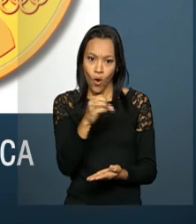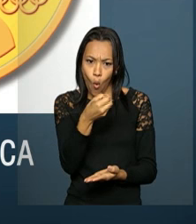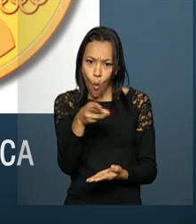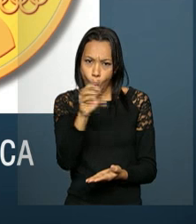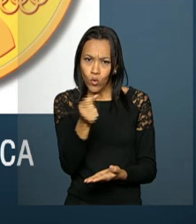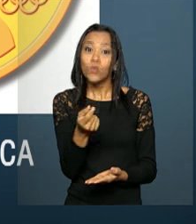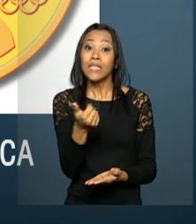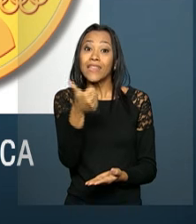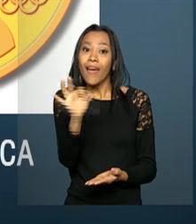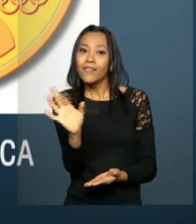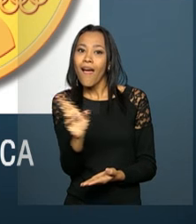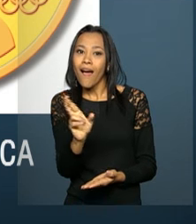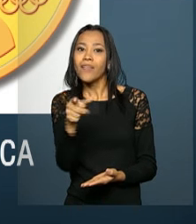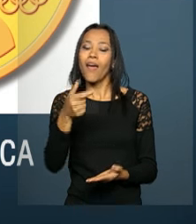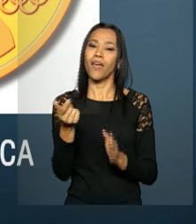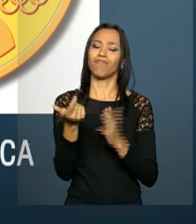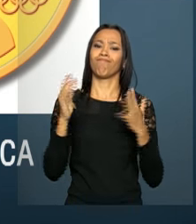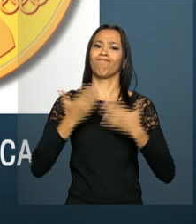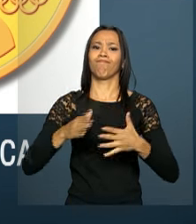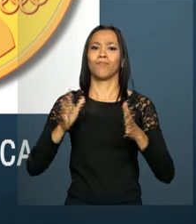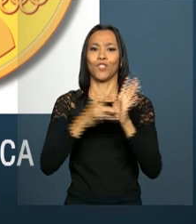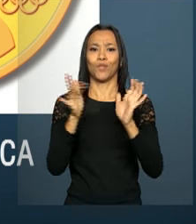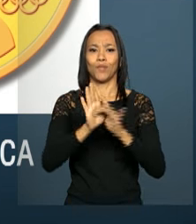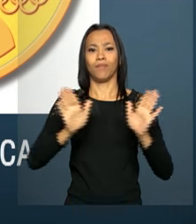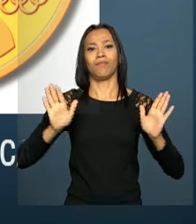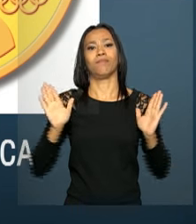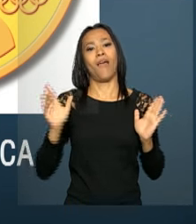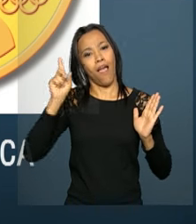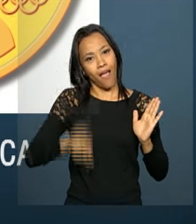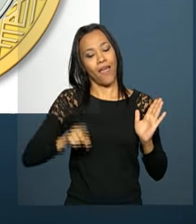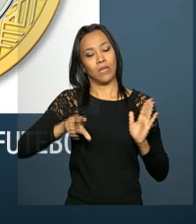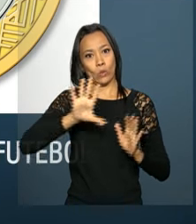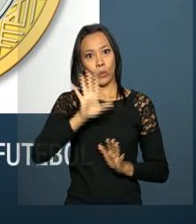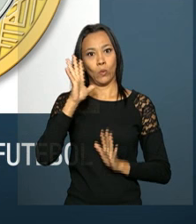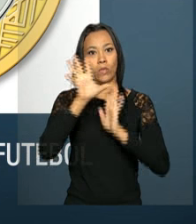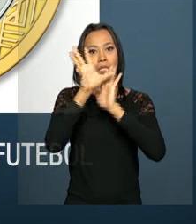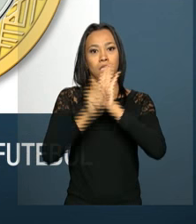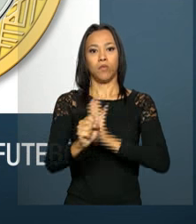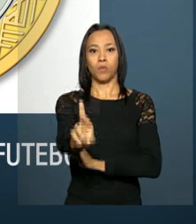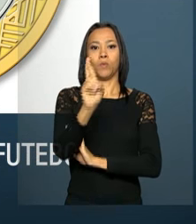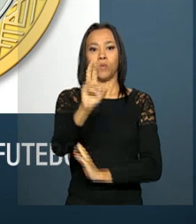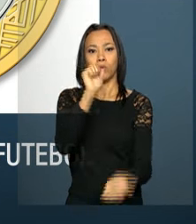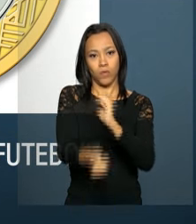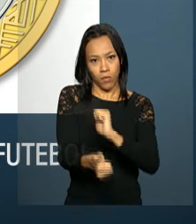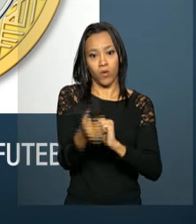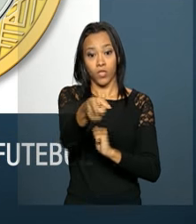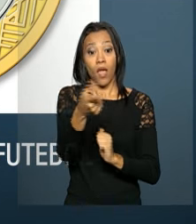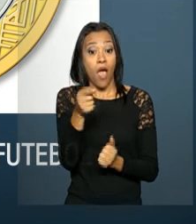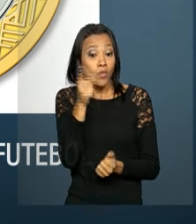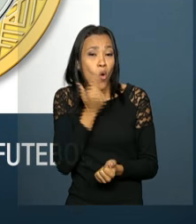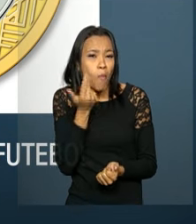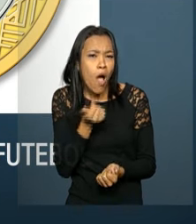de R$ 10 homenageia o Cristo Redentor e a tocha olímpica, símbolo da competição. As moedas de circulação comum